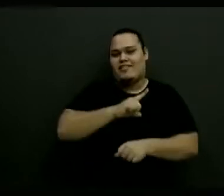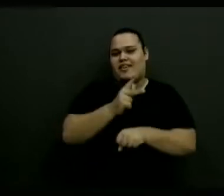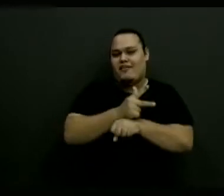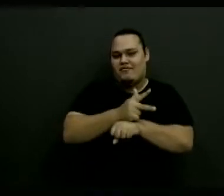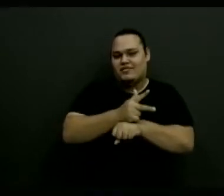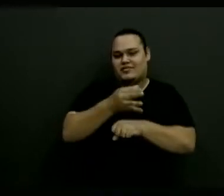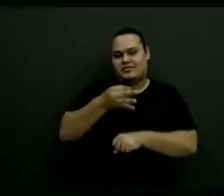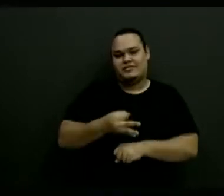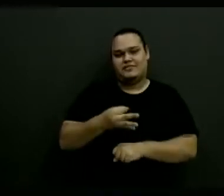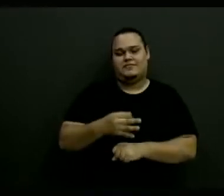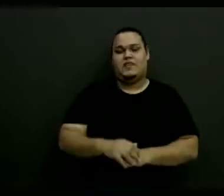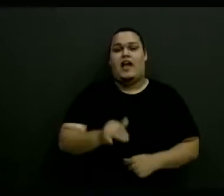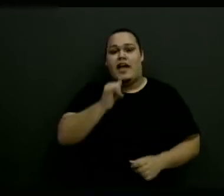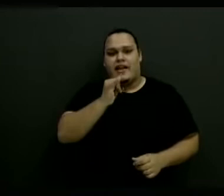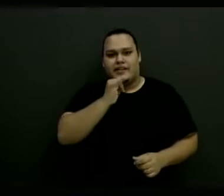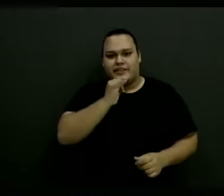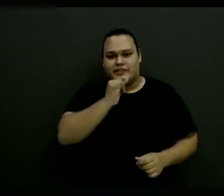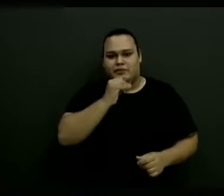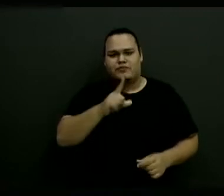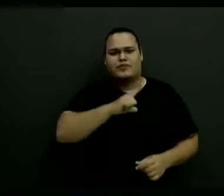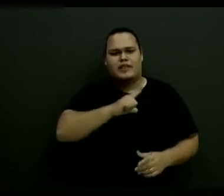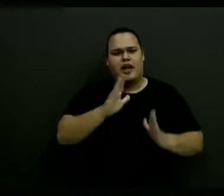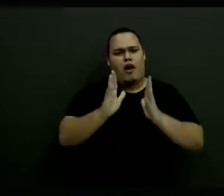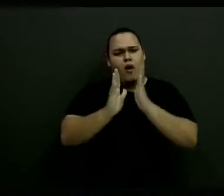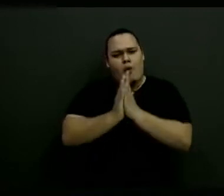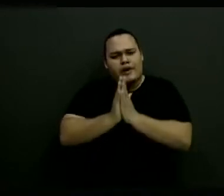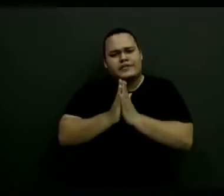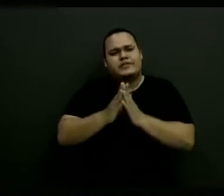Por exemplo, eu tenho uma oração forte que fiz em